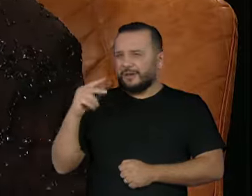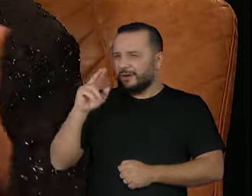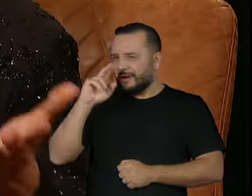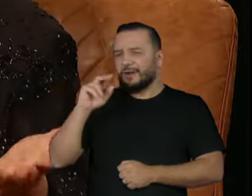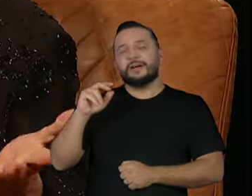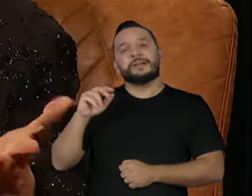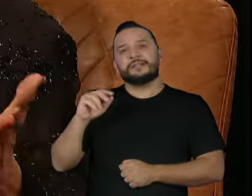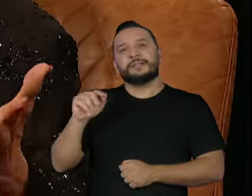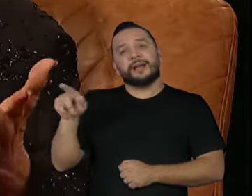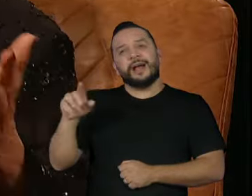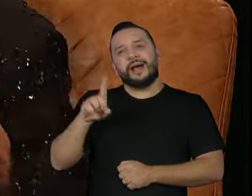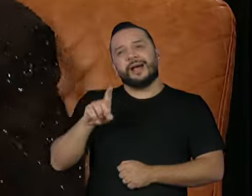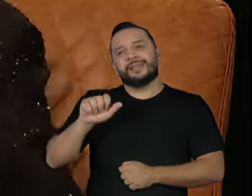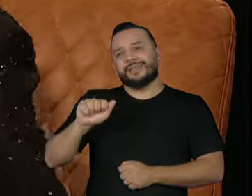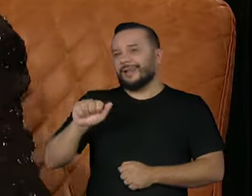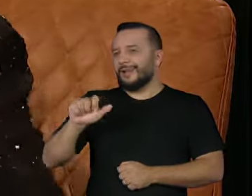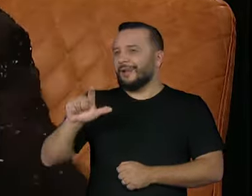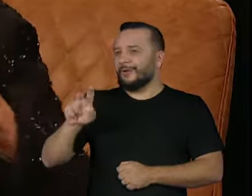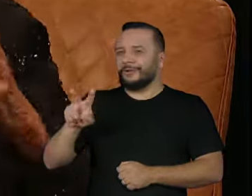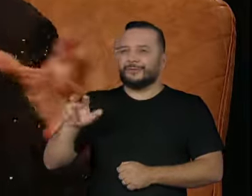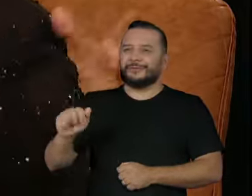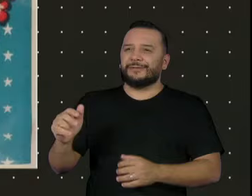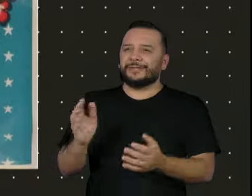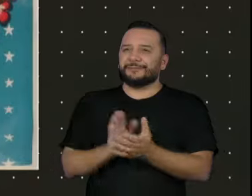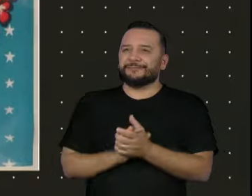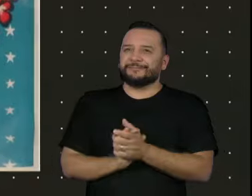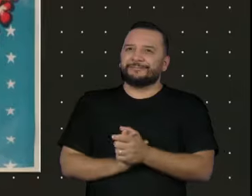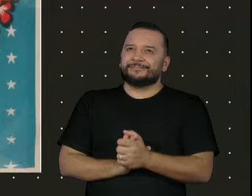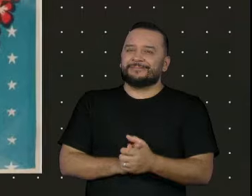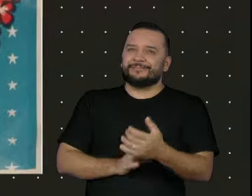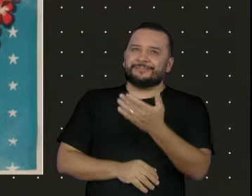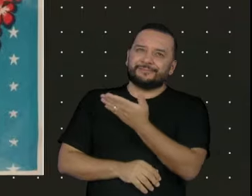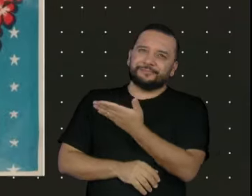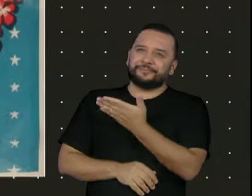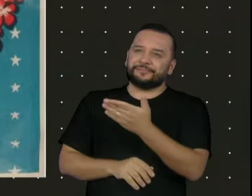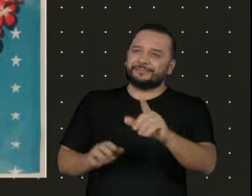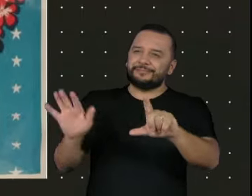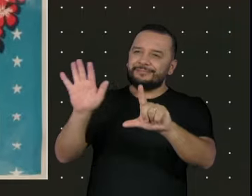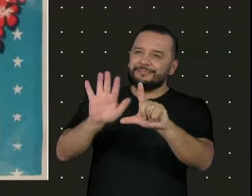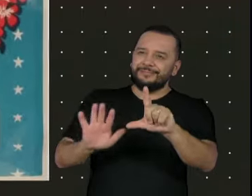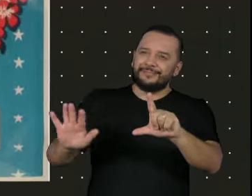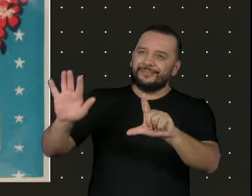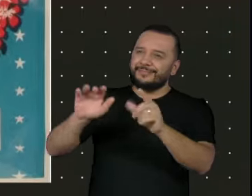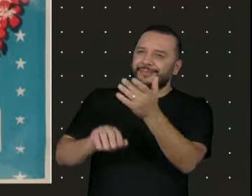E a Dalva, gente, a Dalva. A imagem da Dalva